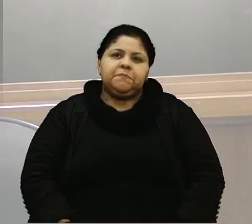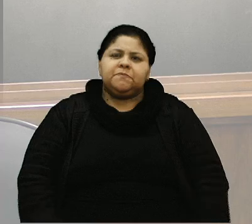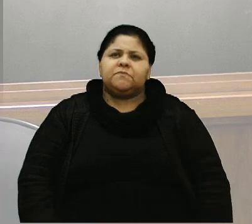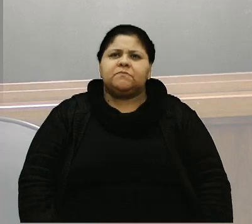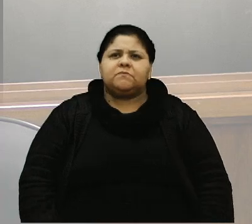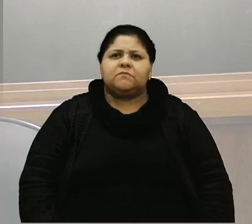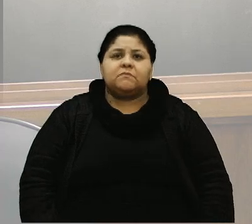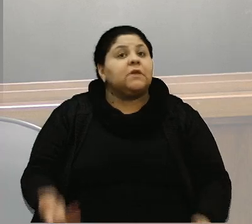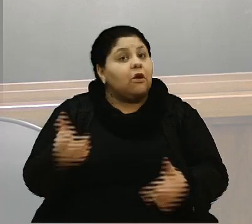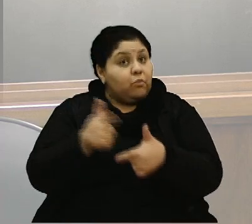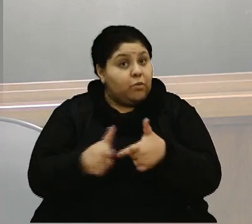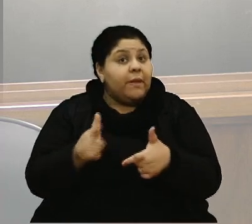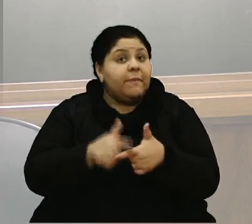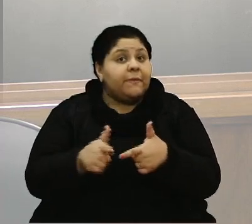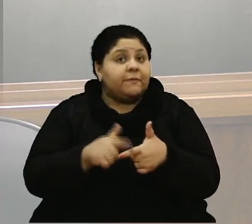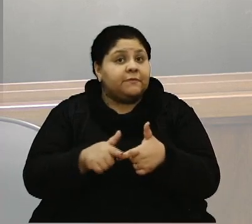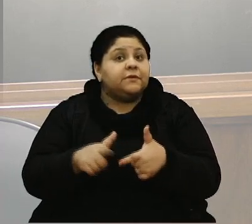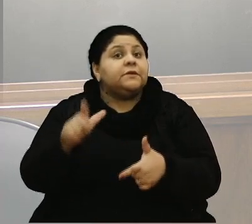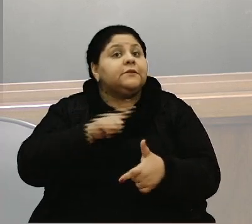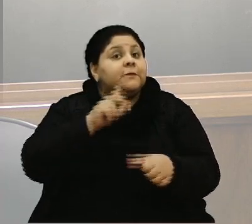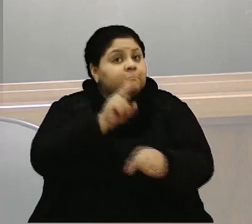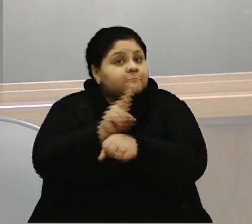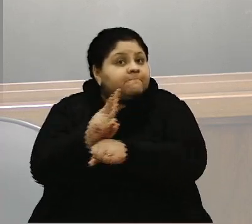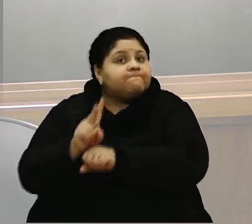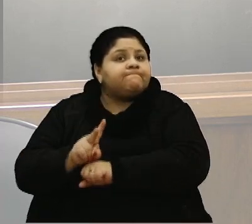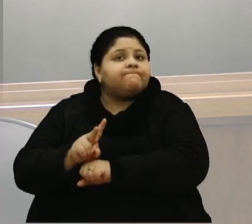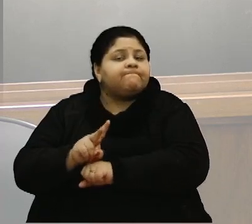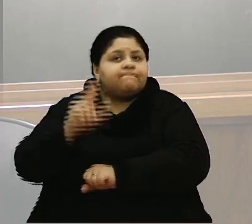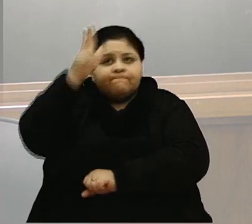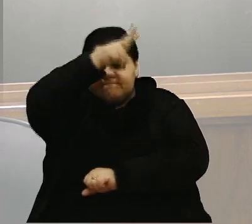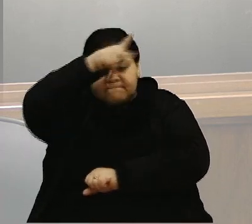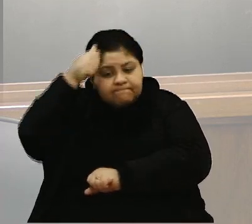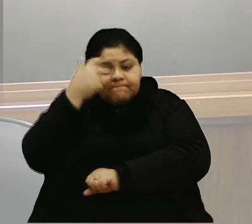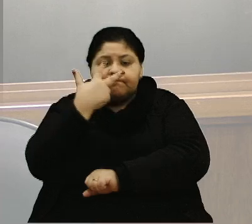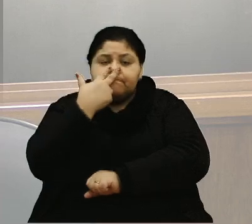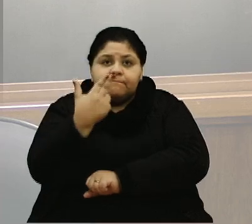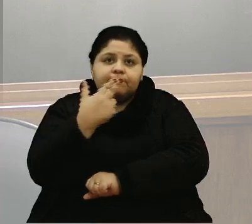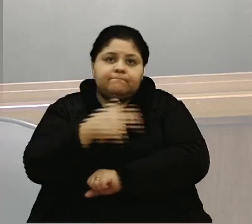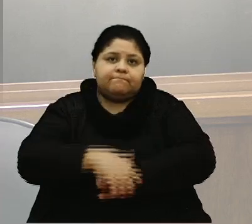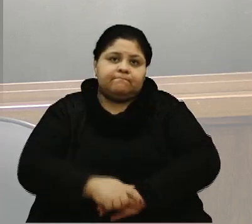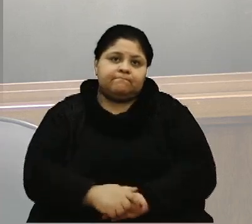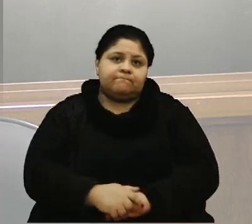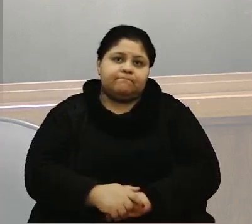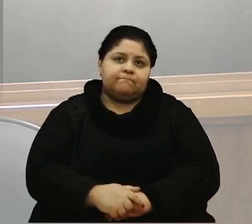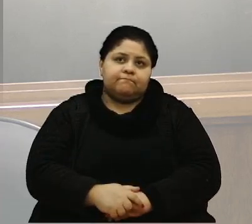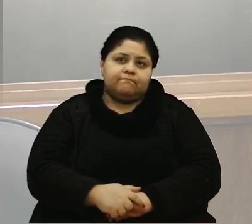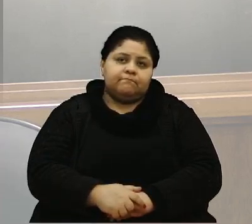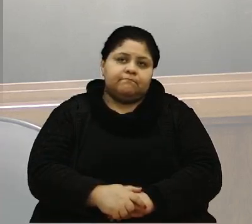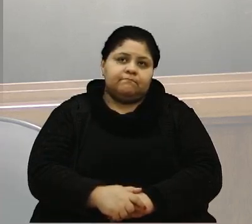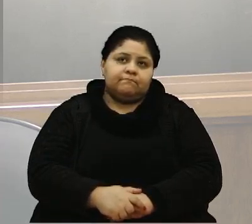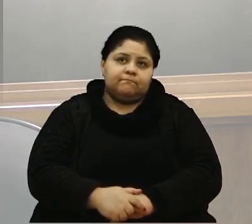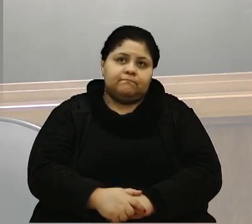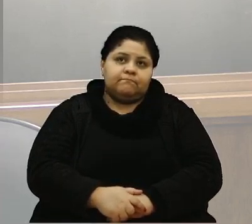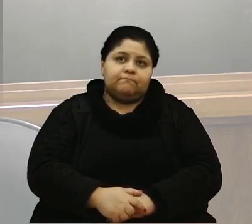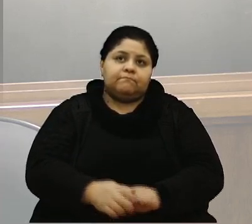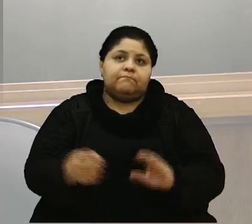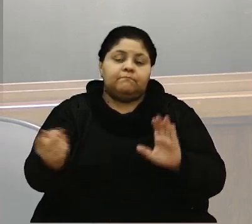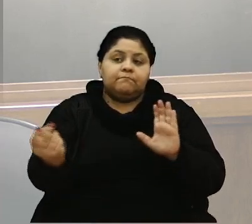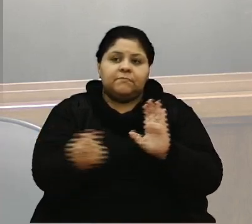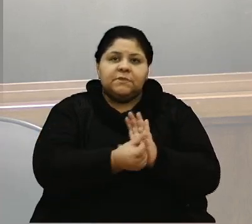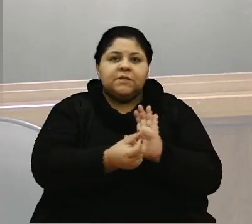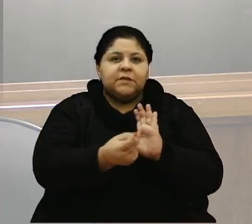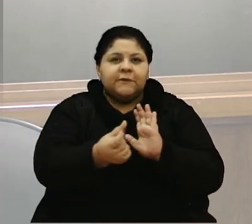isso é um problema. Nós temos que cuidar. E o prefeito da mesma forma. E o legado que a atual